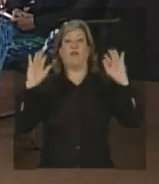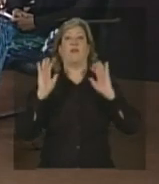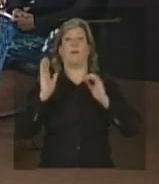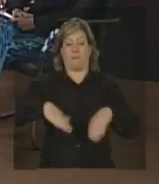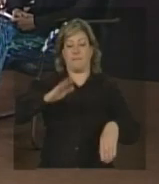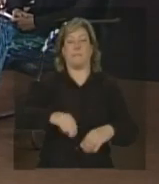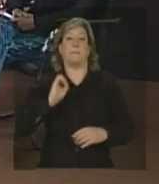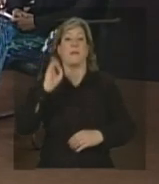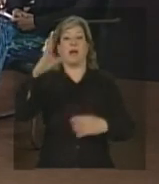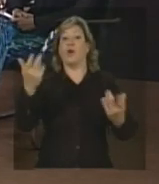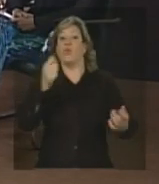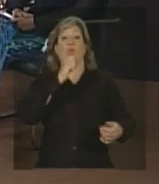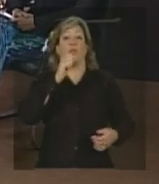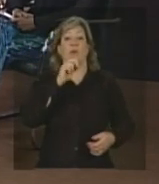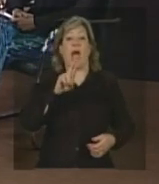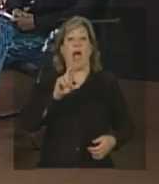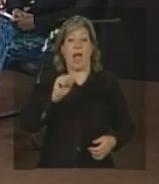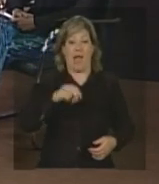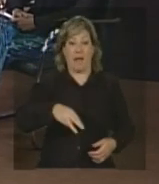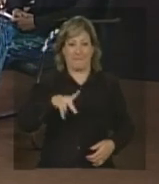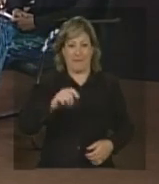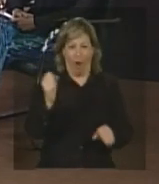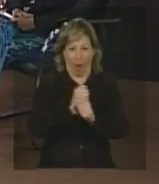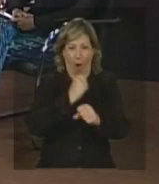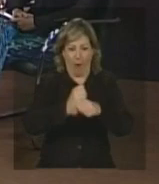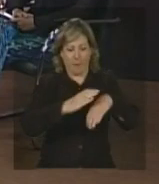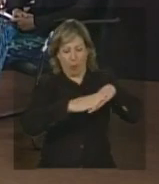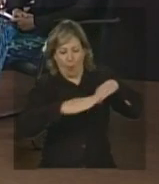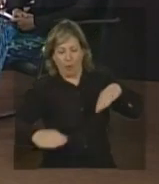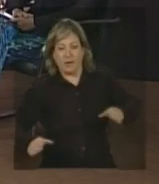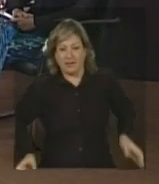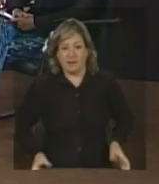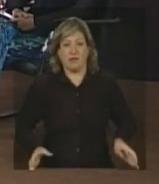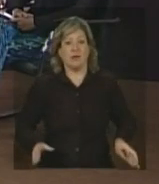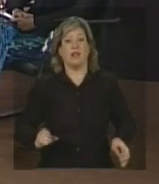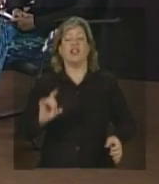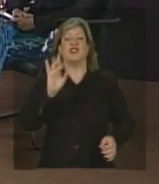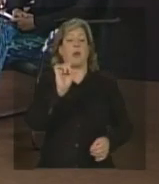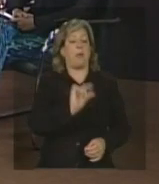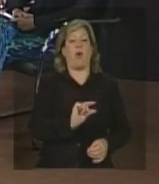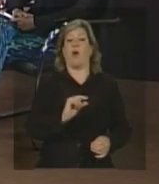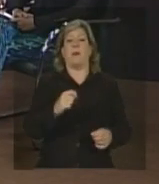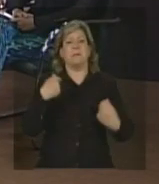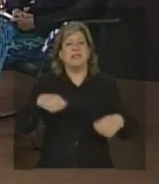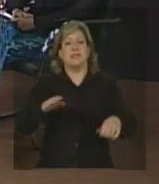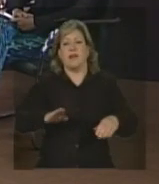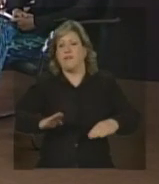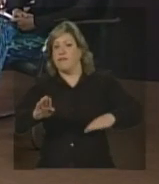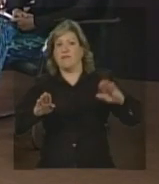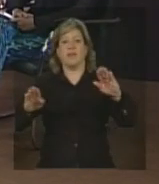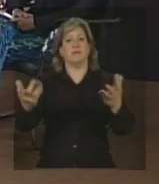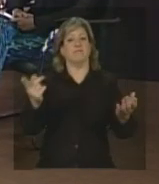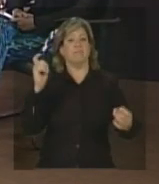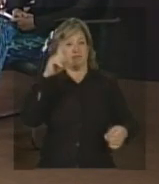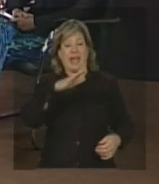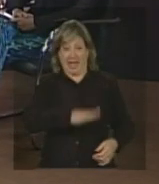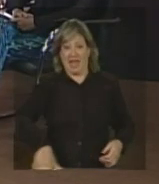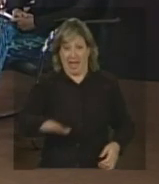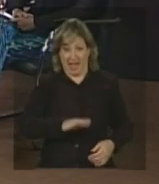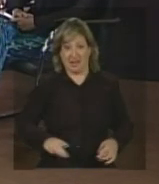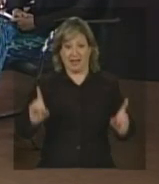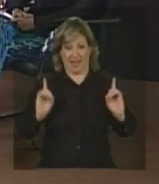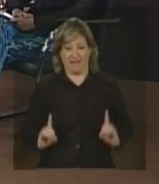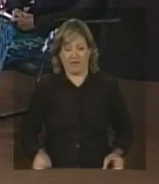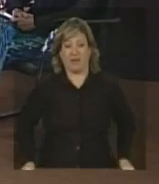esporte, ou não tem uma condição de chegar no local. Então, por muitas vezes, as crianças com deficiência nas escolas,